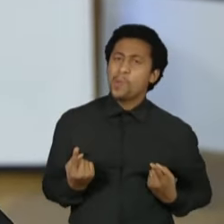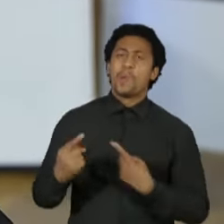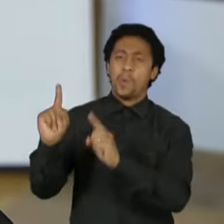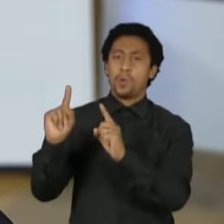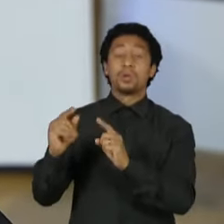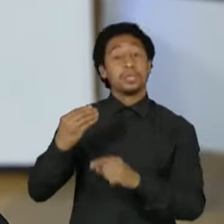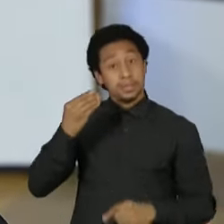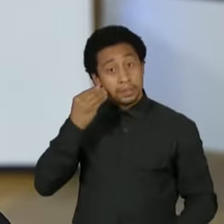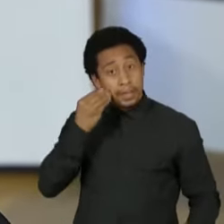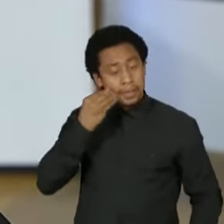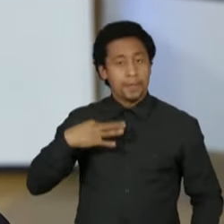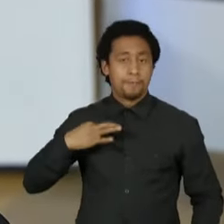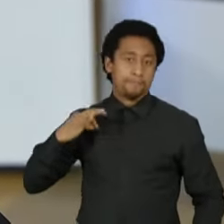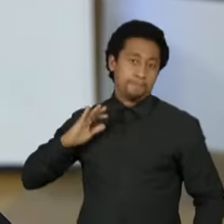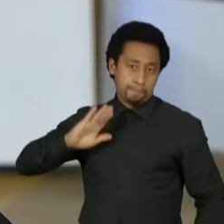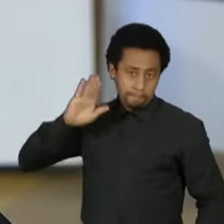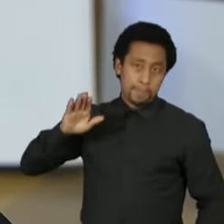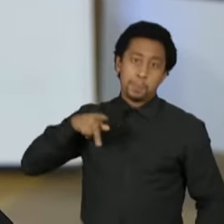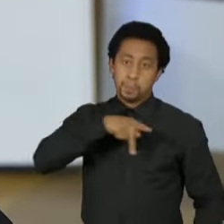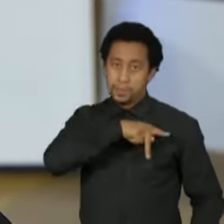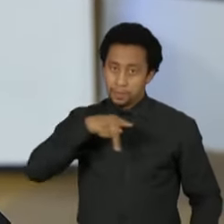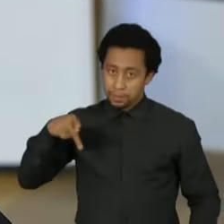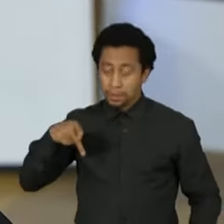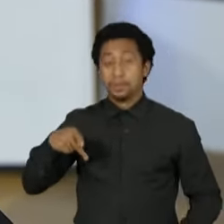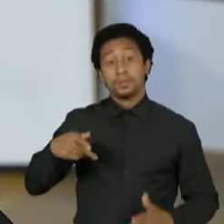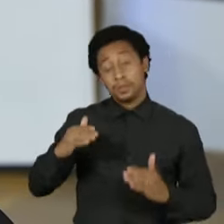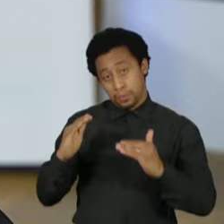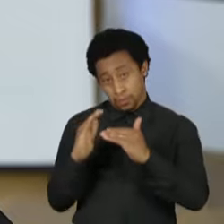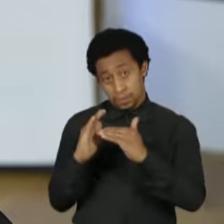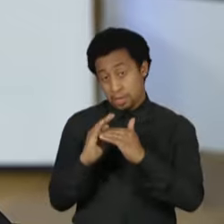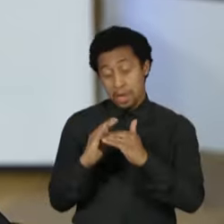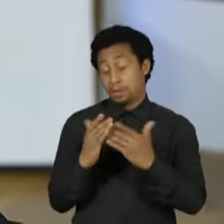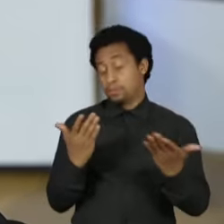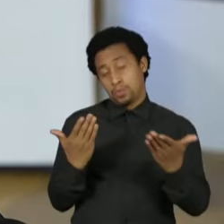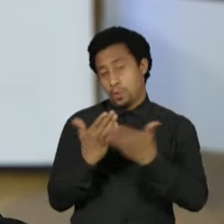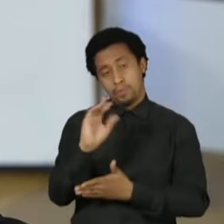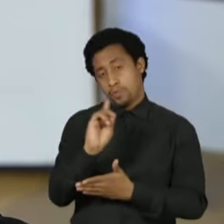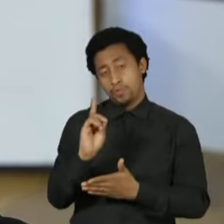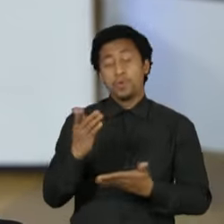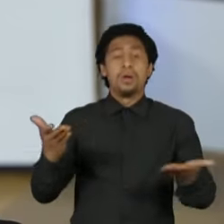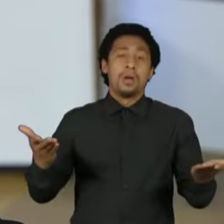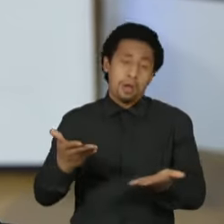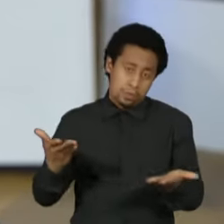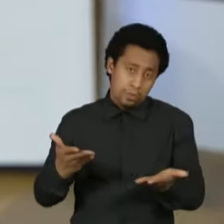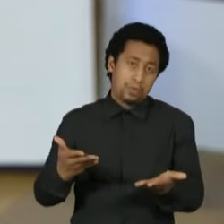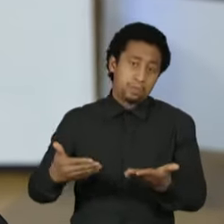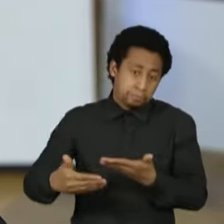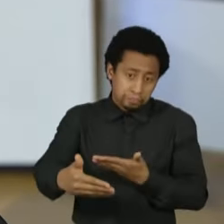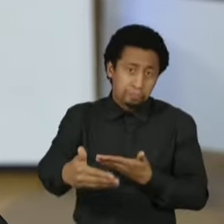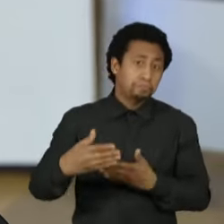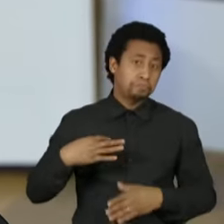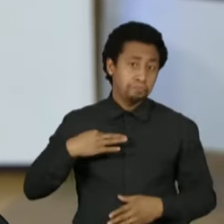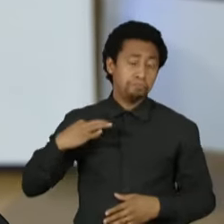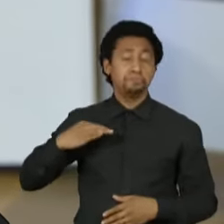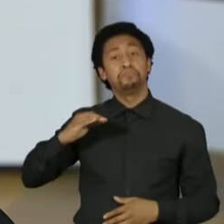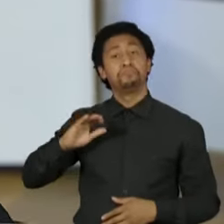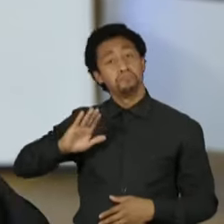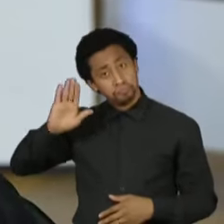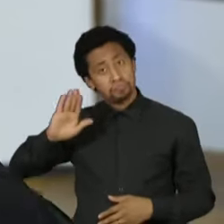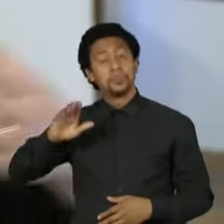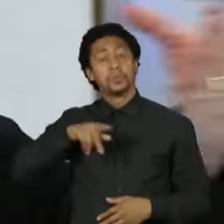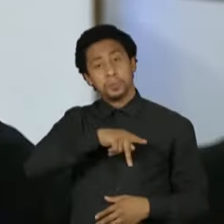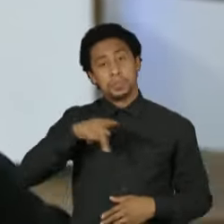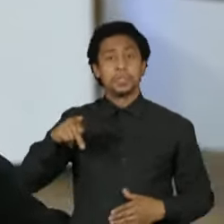vez à presidência do Senado, não fui naquele momento e agora fui candidata à presidência do Senado e não tive voto desses mesmos